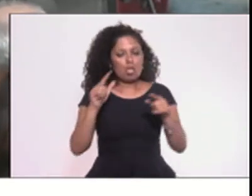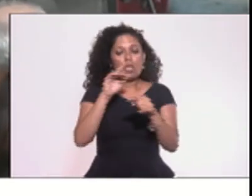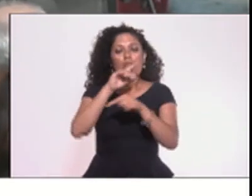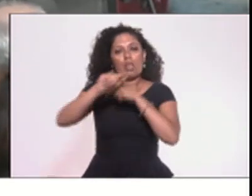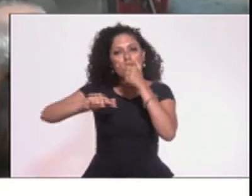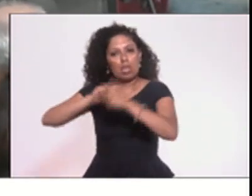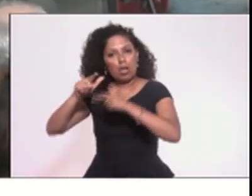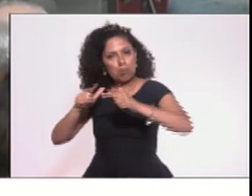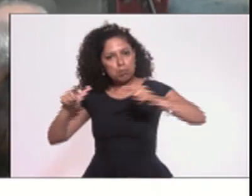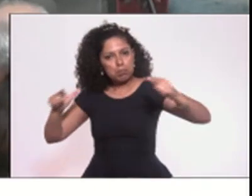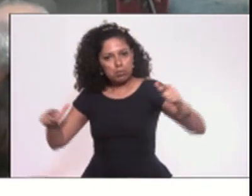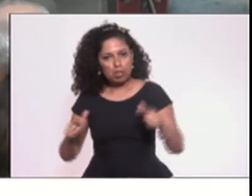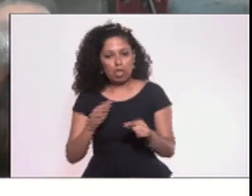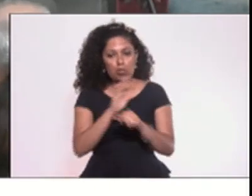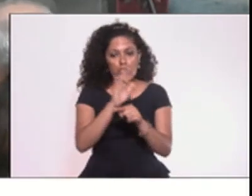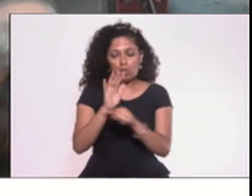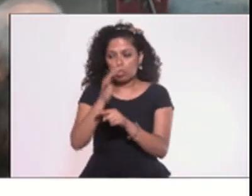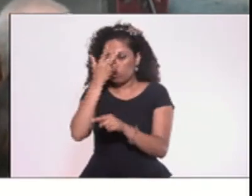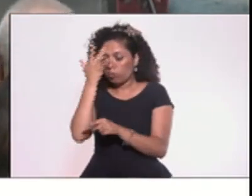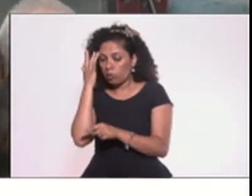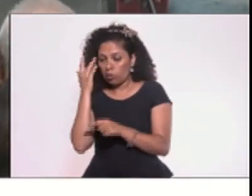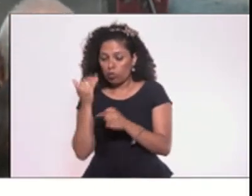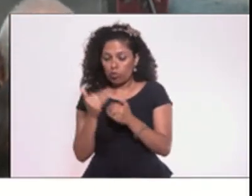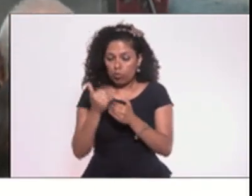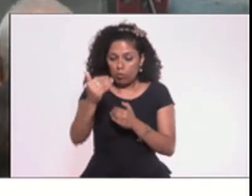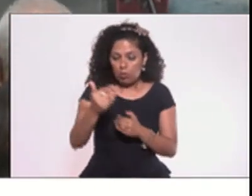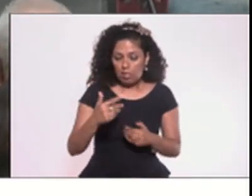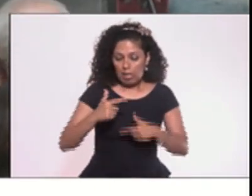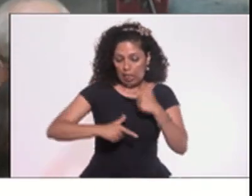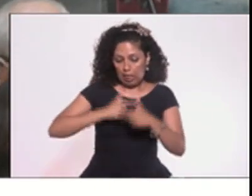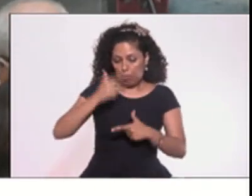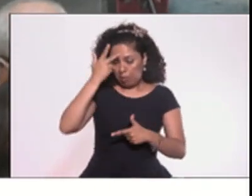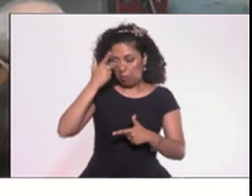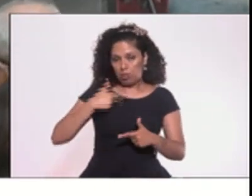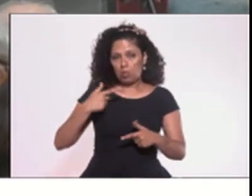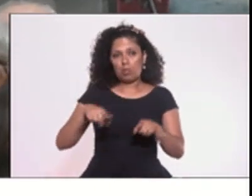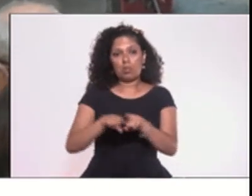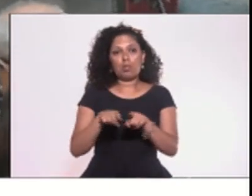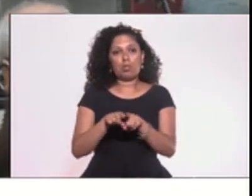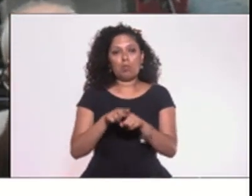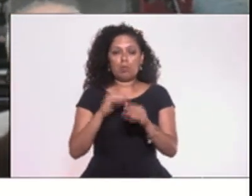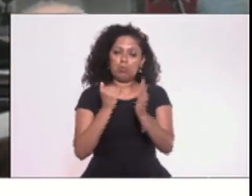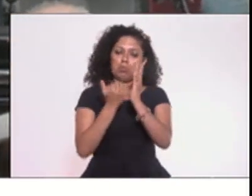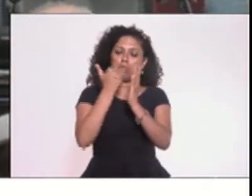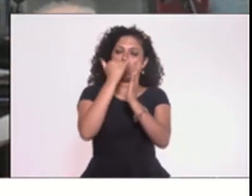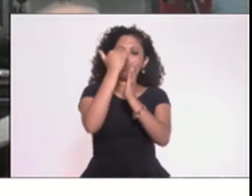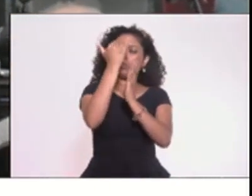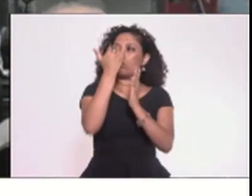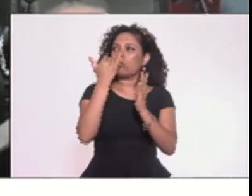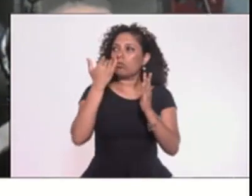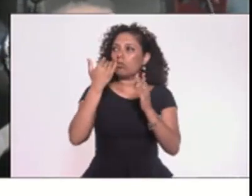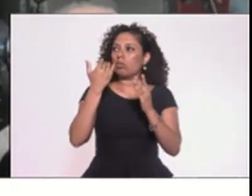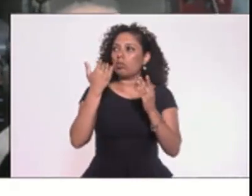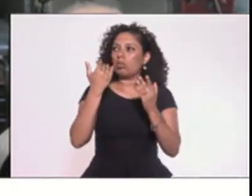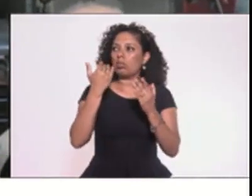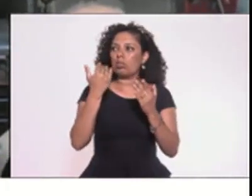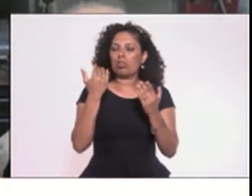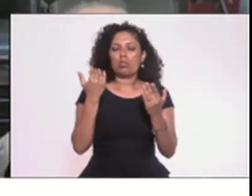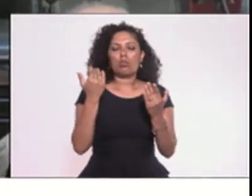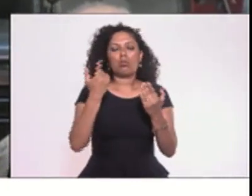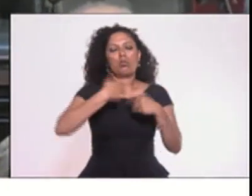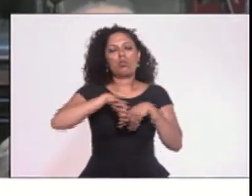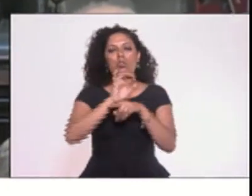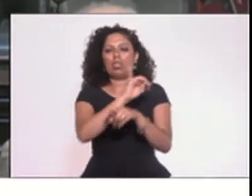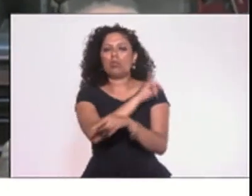emprego, fomentando o empreendedorismo e principalmente o desenvolvimento do nosso Rio de Janeiro, que aqui eu vou falar do Rio de Janeiro,